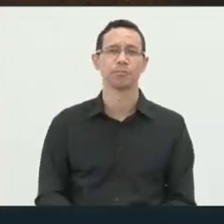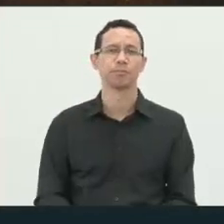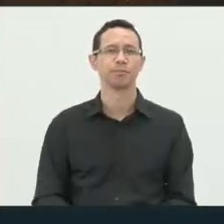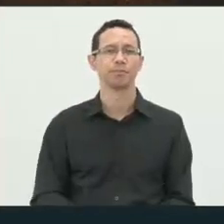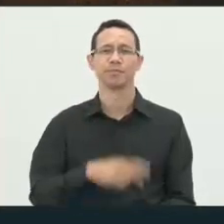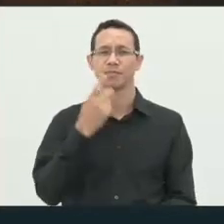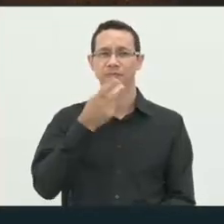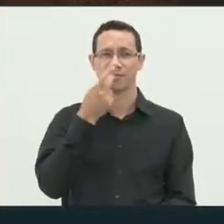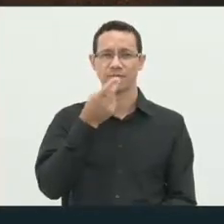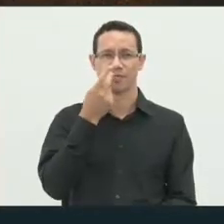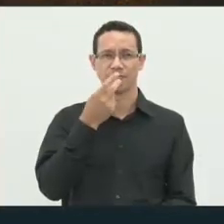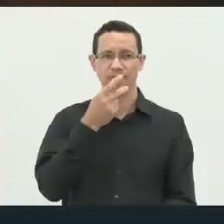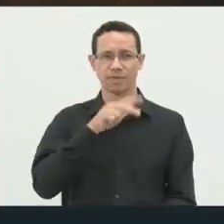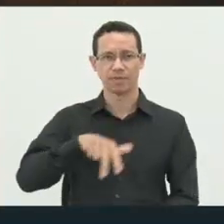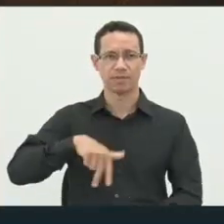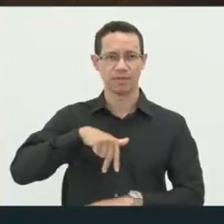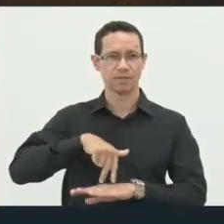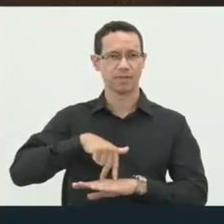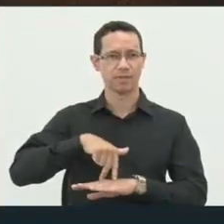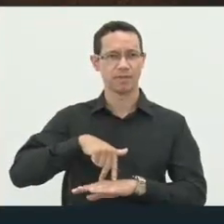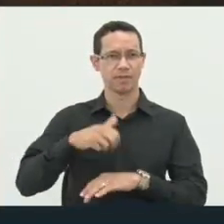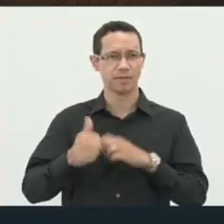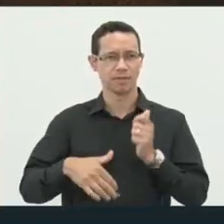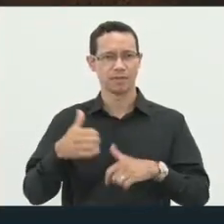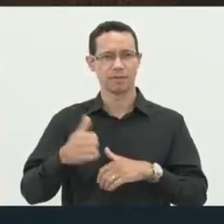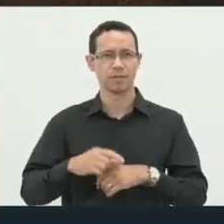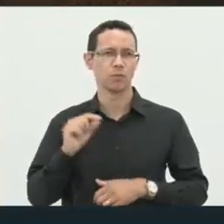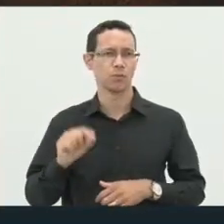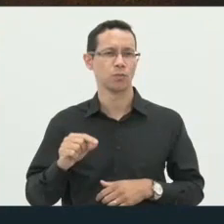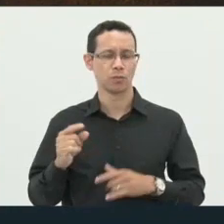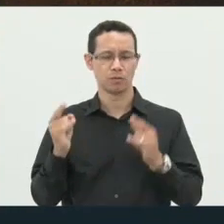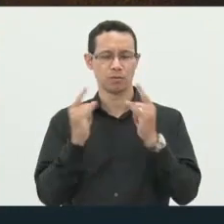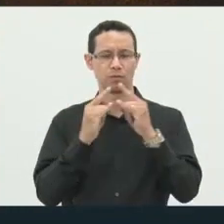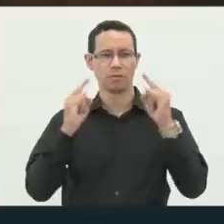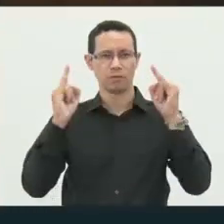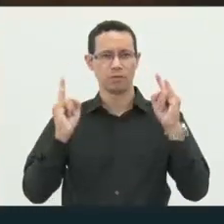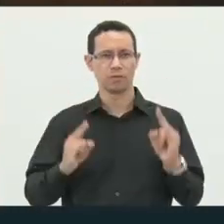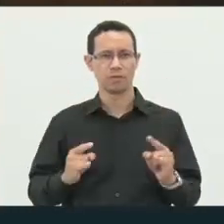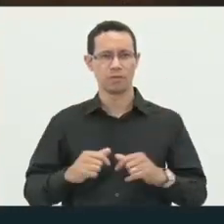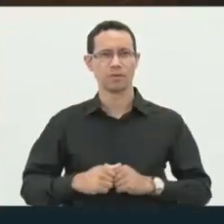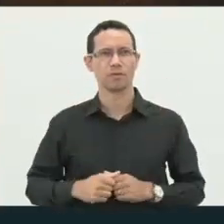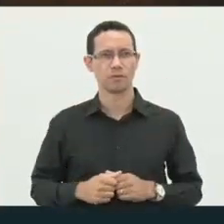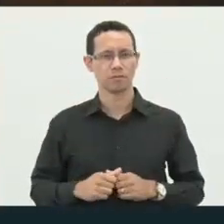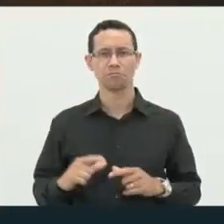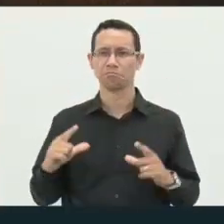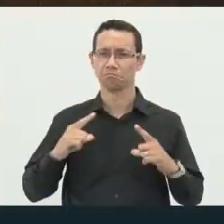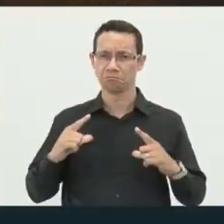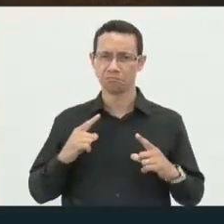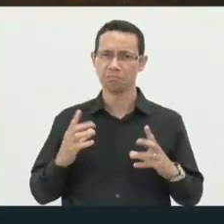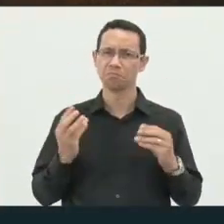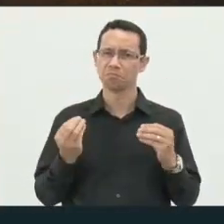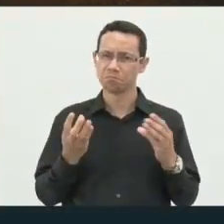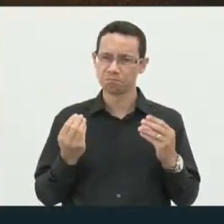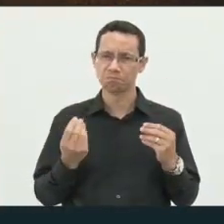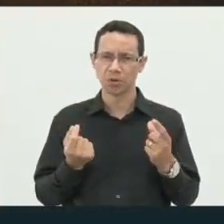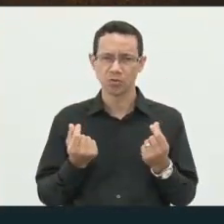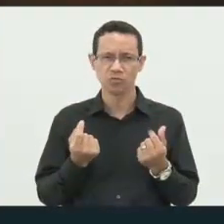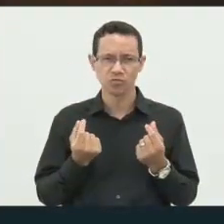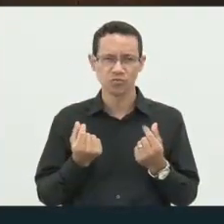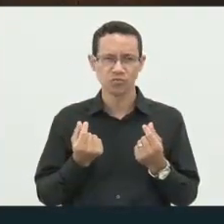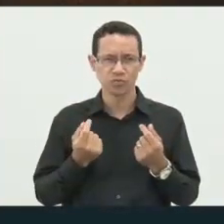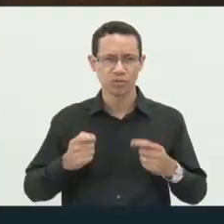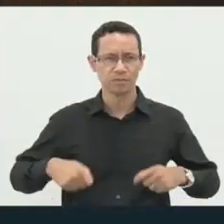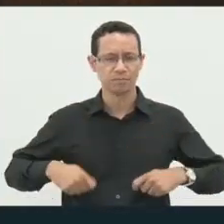falo aqui na Tribuna questão por exemplo das tendas contrato multi milionário com tendas multimilionário